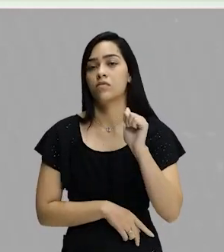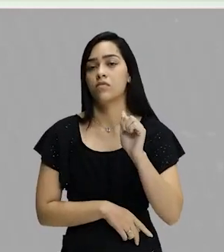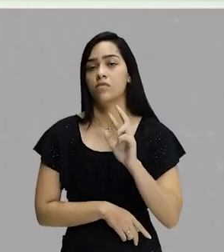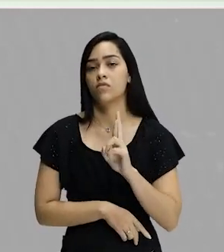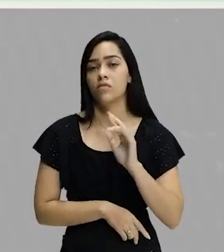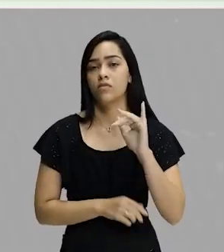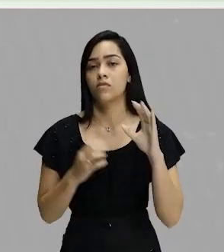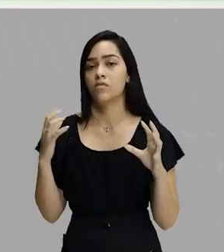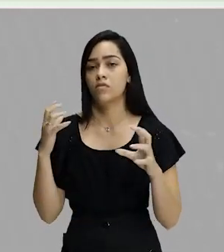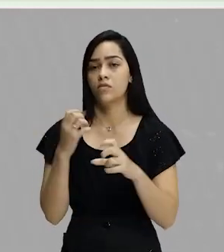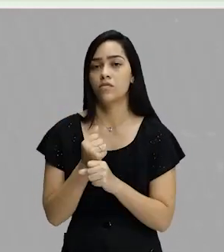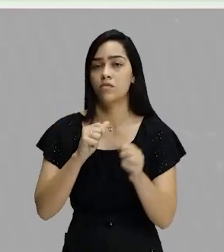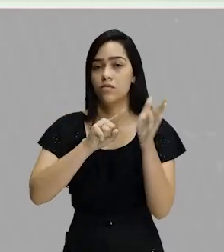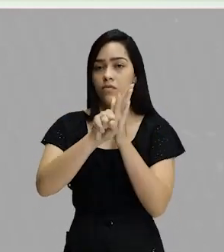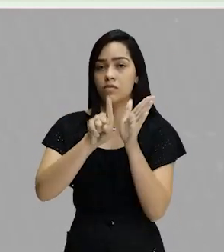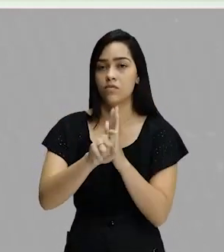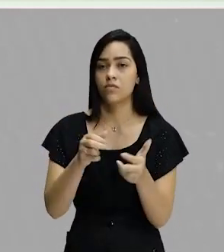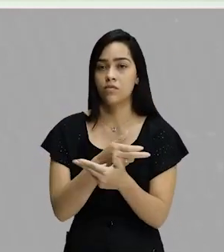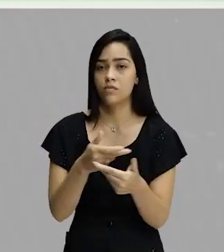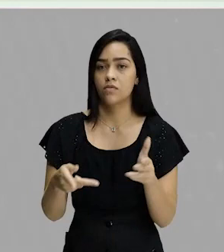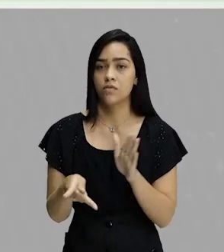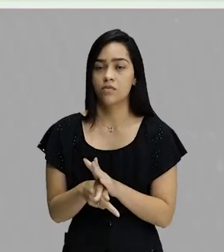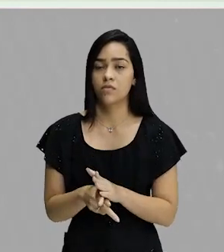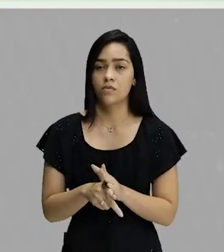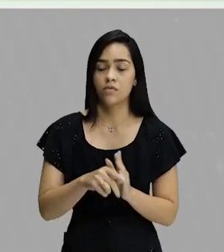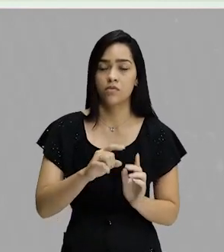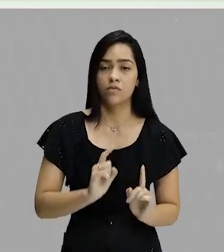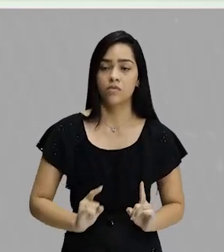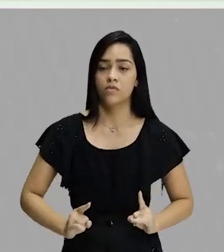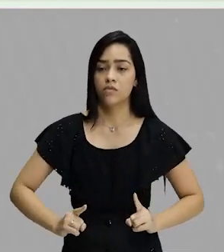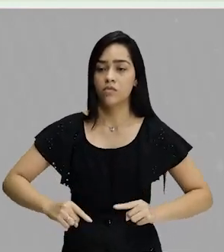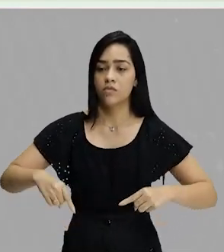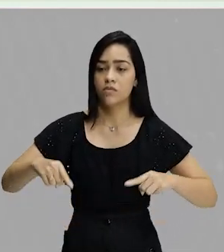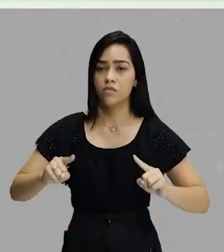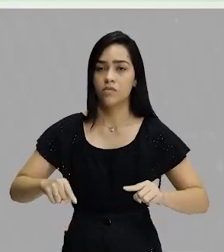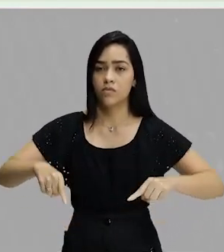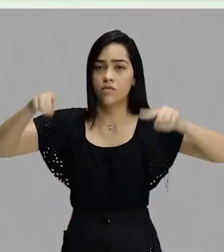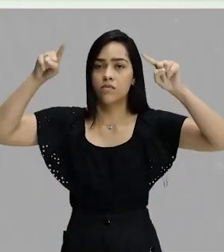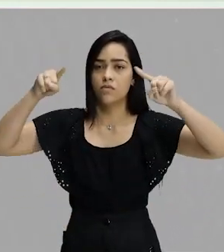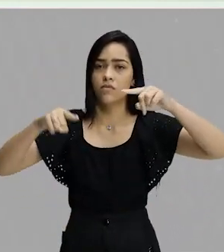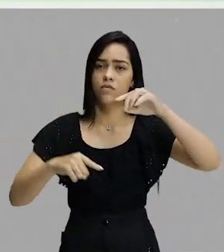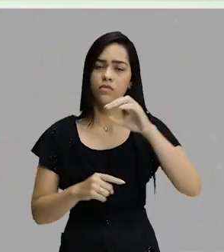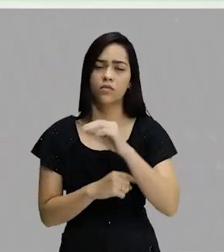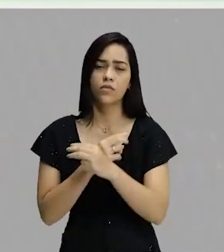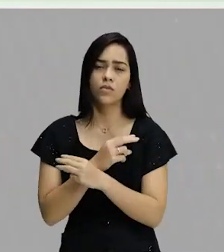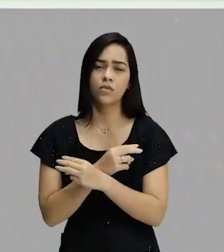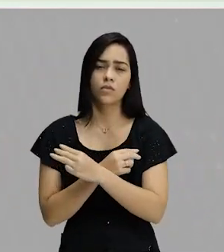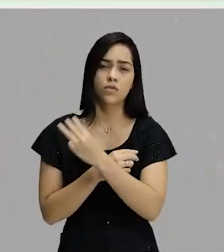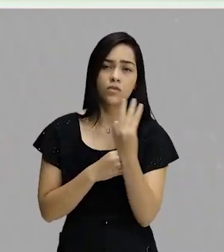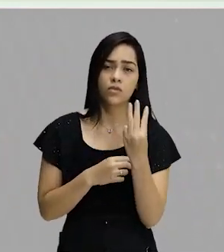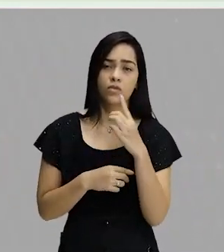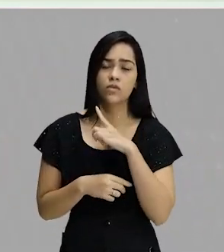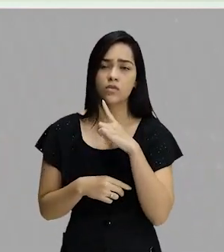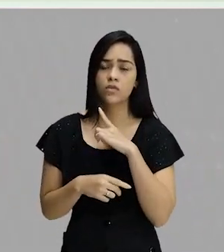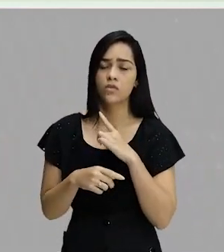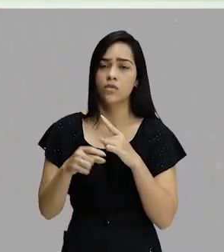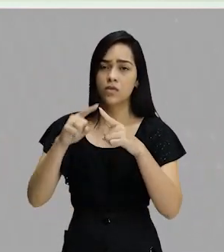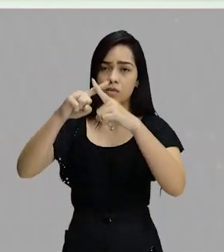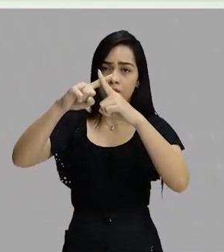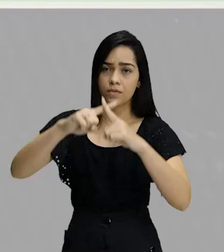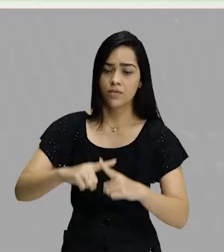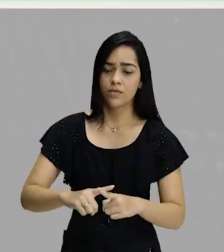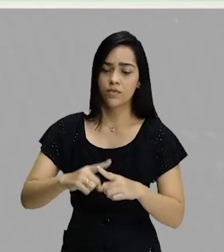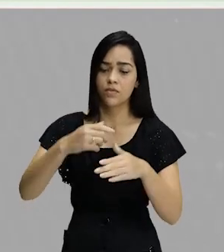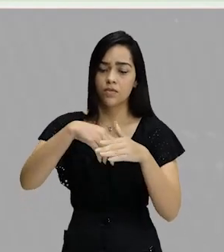na resolução de determinante de matriz de ordem 3. Tá? Você sabe que nessa primeira ida a gente multiplica e